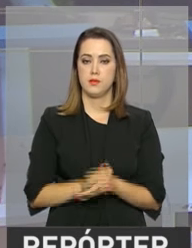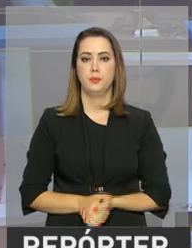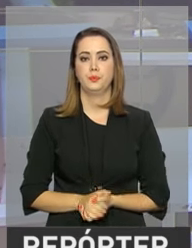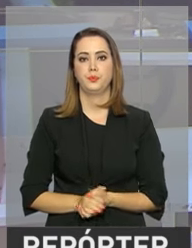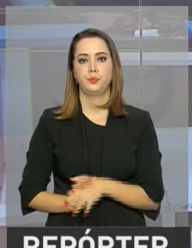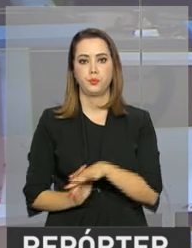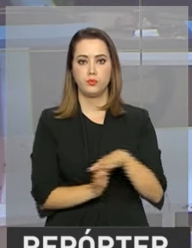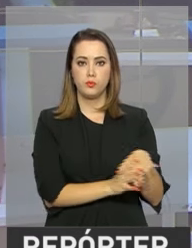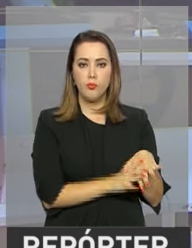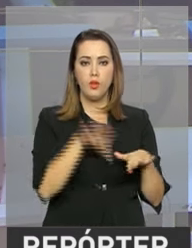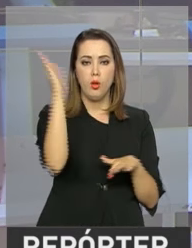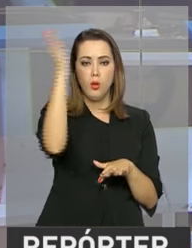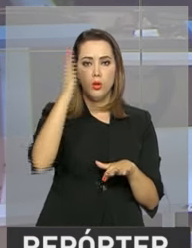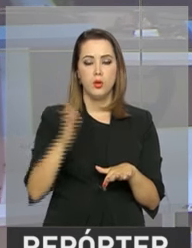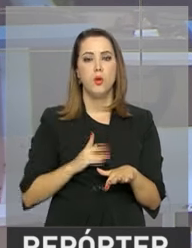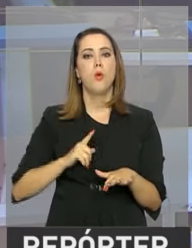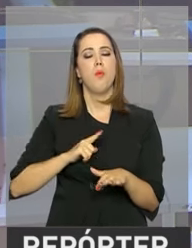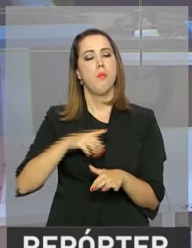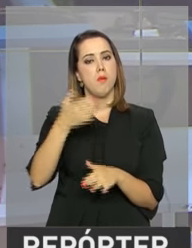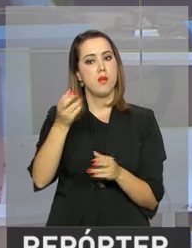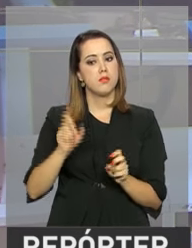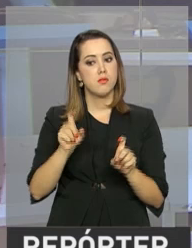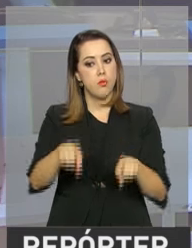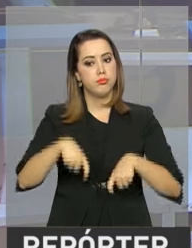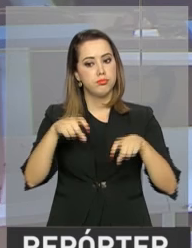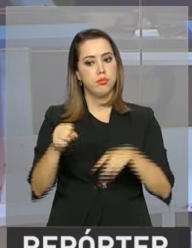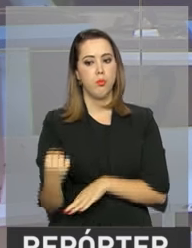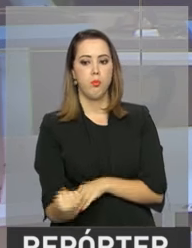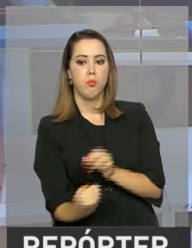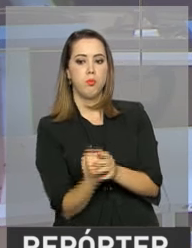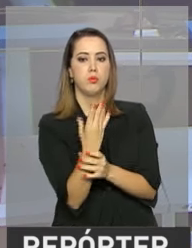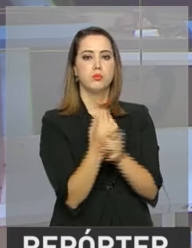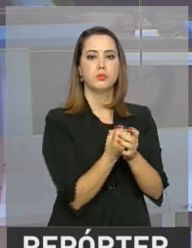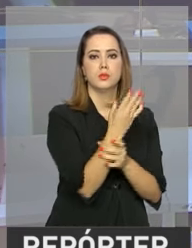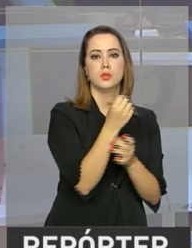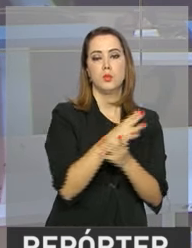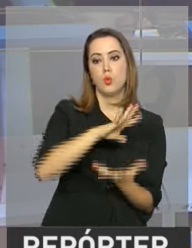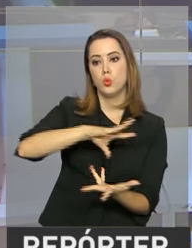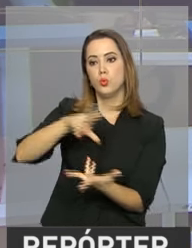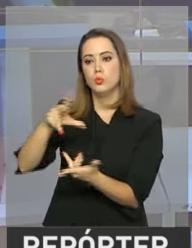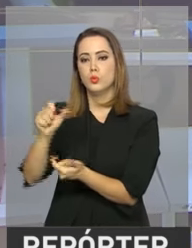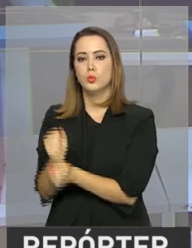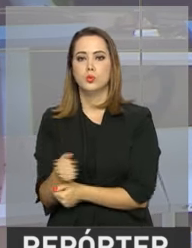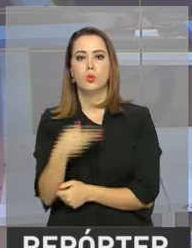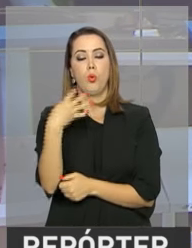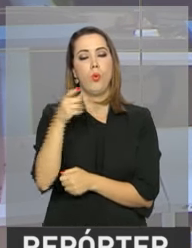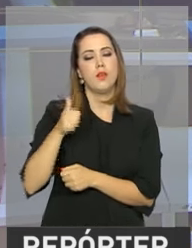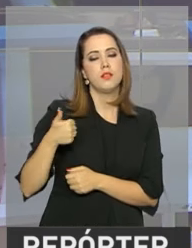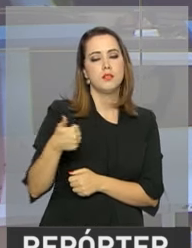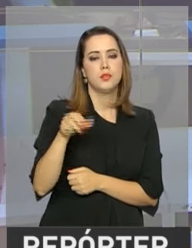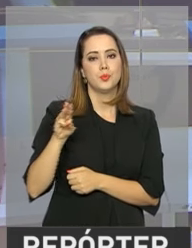maiores produtores de frutas do mundo. São 41 milhões de toneladas por ano. E o estado de São Paulo, com